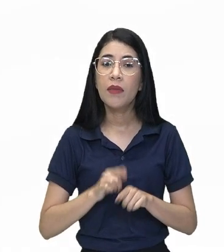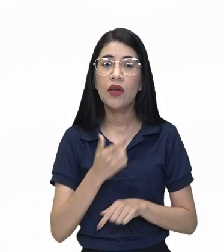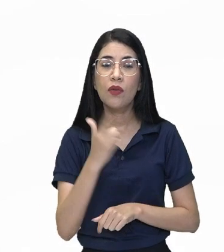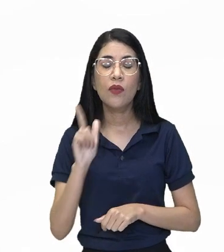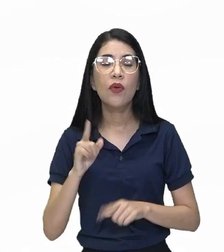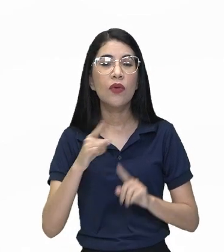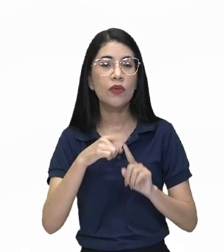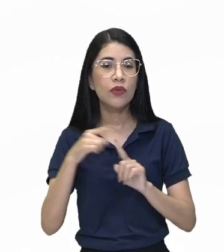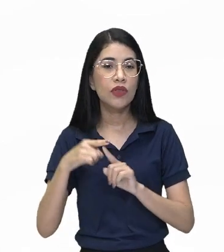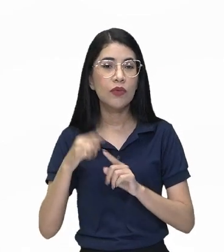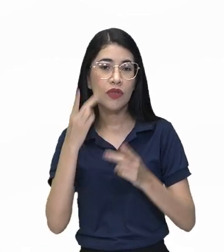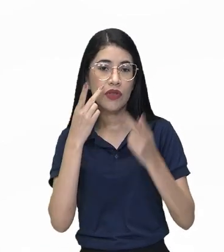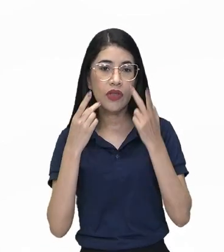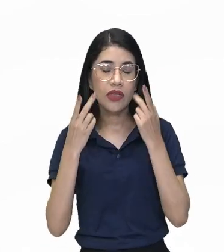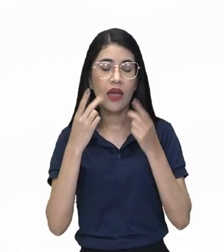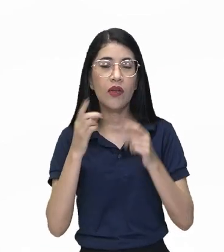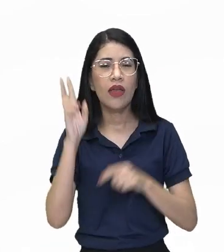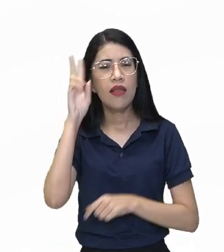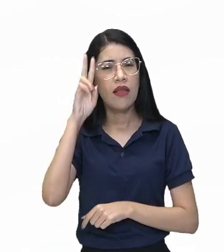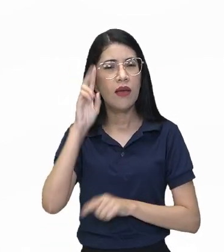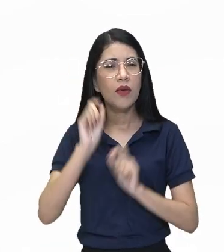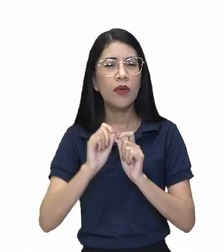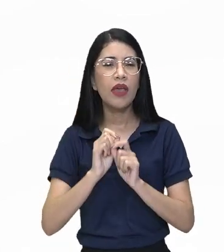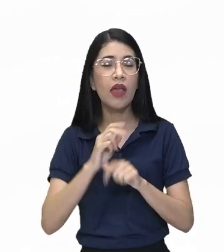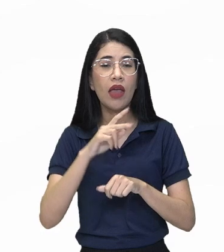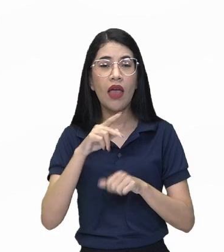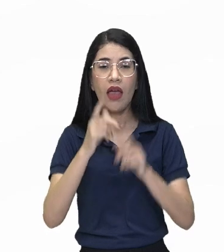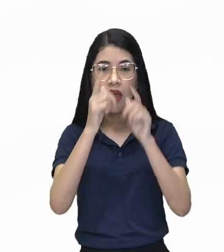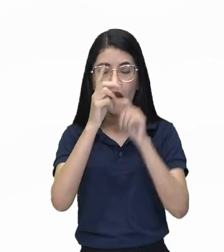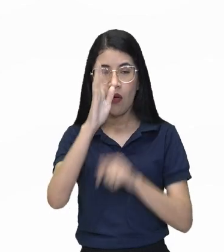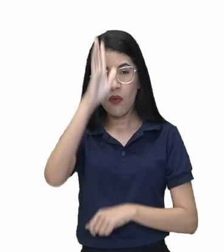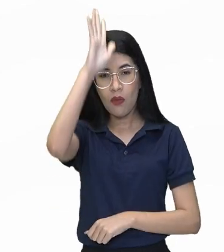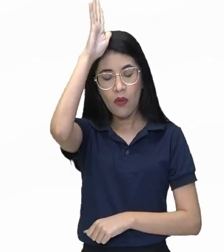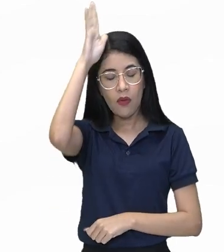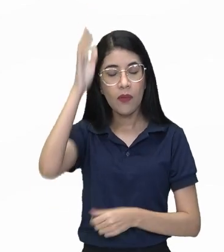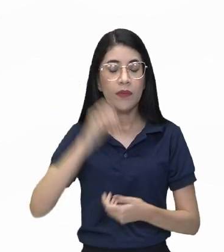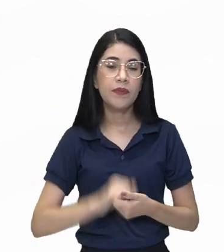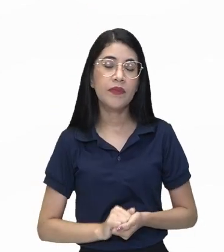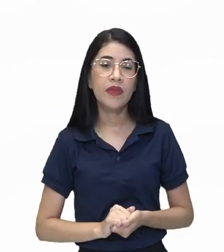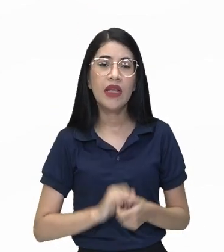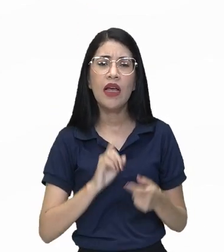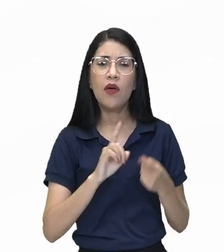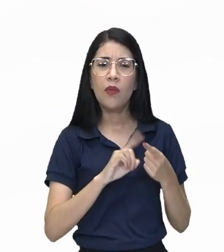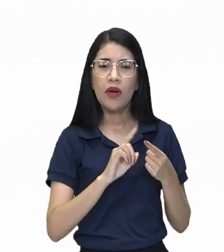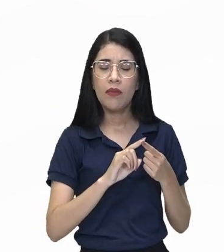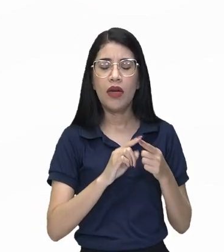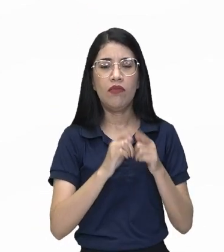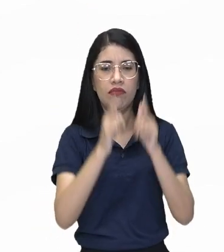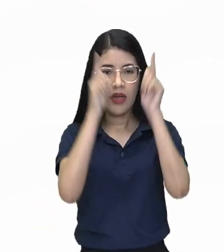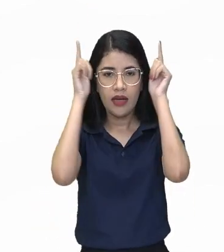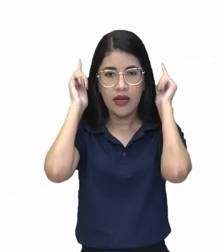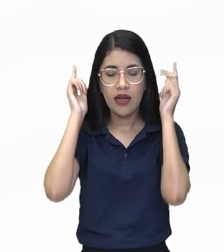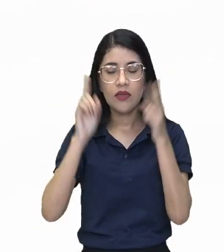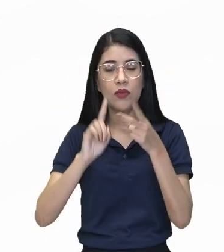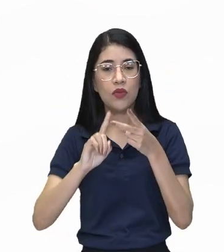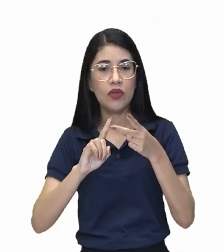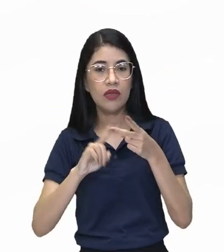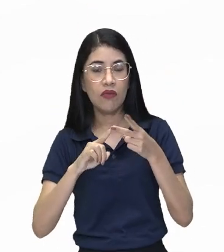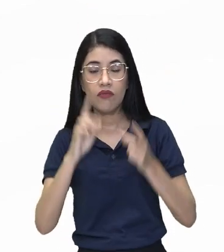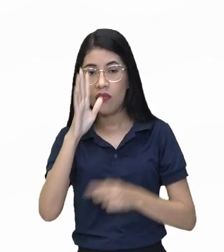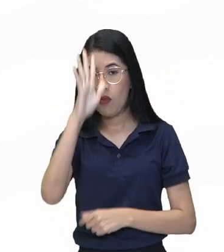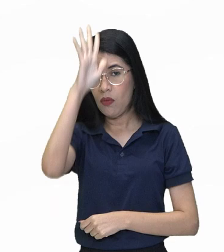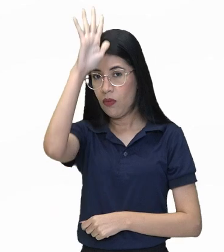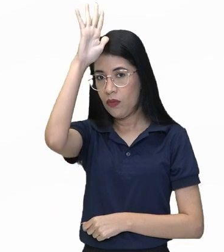tipo de teatro que vai nos remeter Roma. Nós falamos da Grécia, agora nós temos um teatro que vai nos remeter a